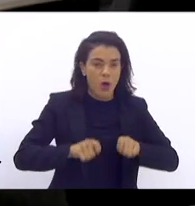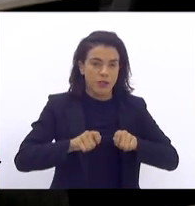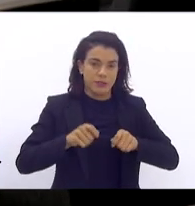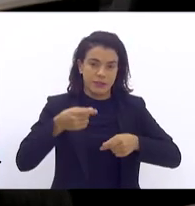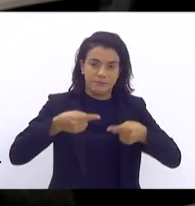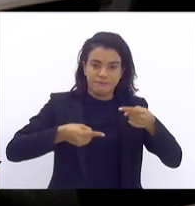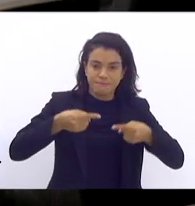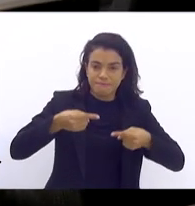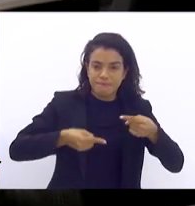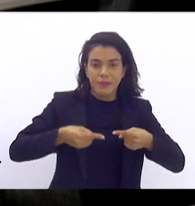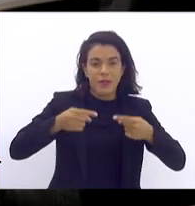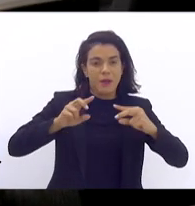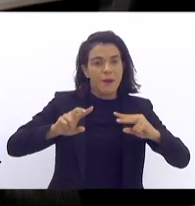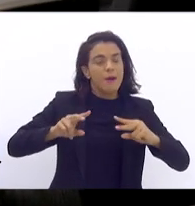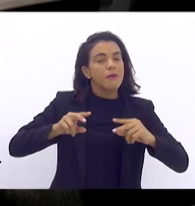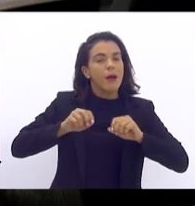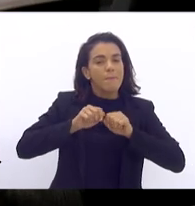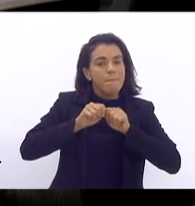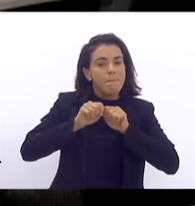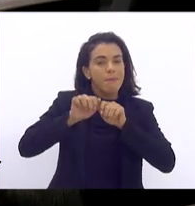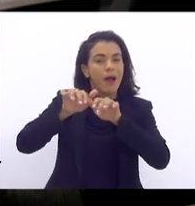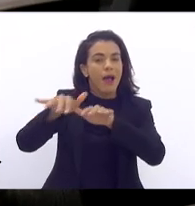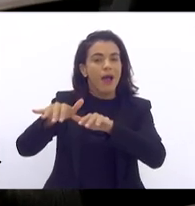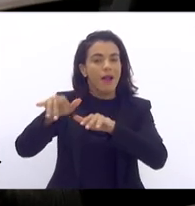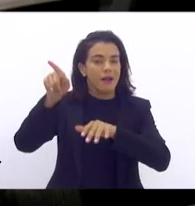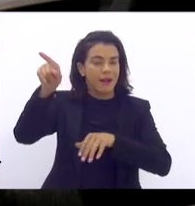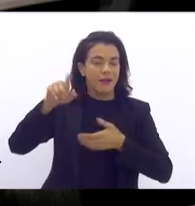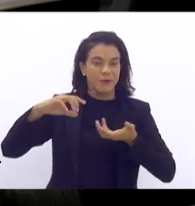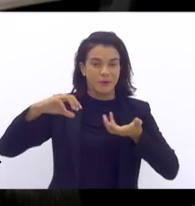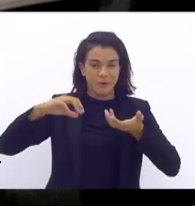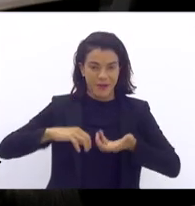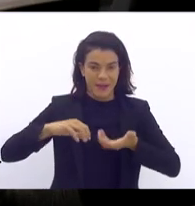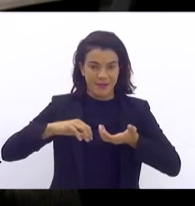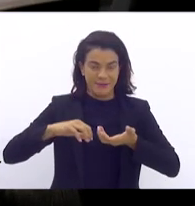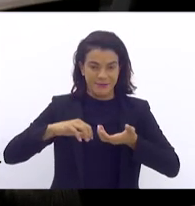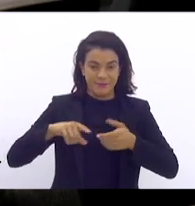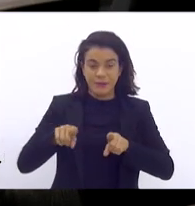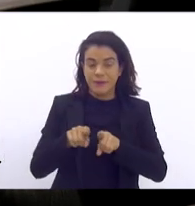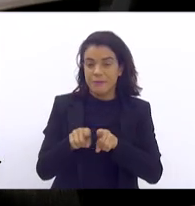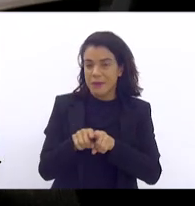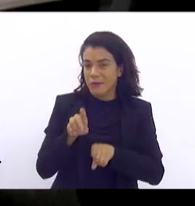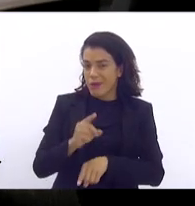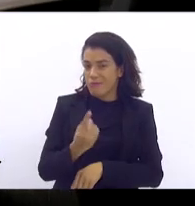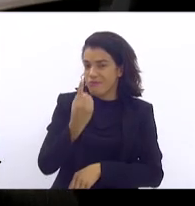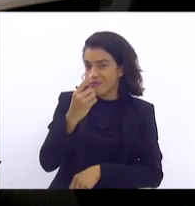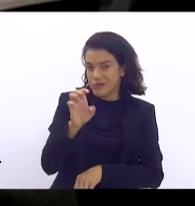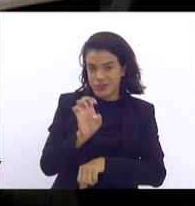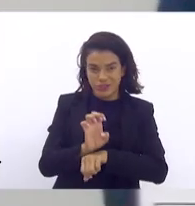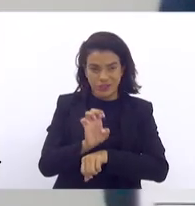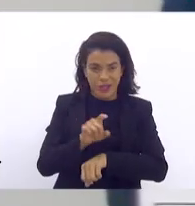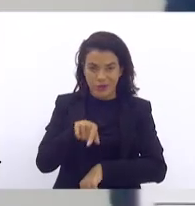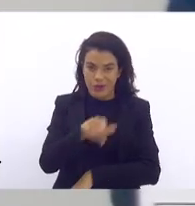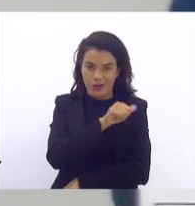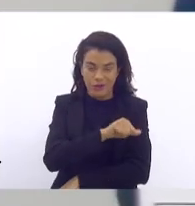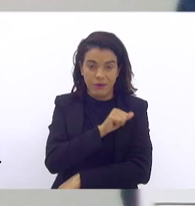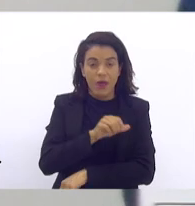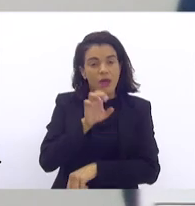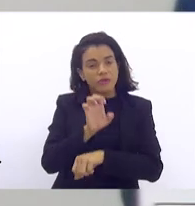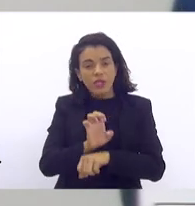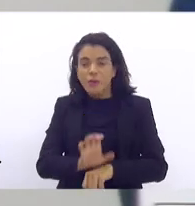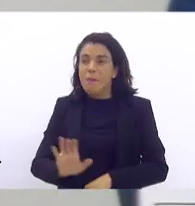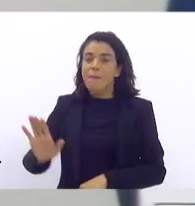discussão ela possa chegar ao congresso porque não é só o estado do Rio de Janeiro São outros estados também que que tem essa